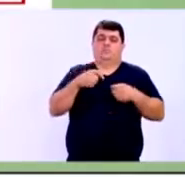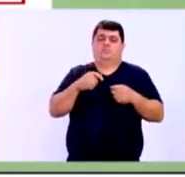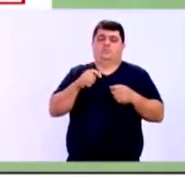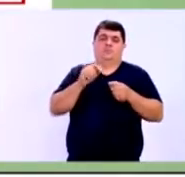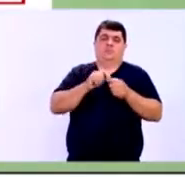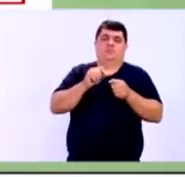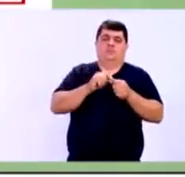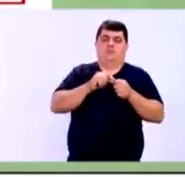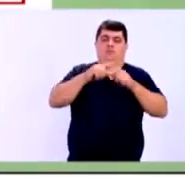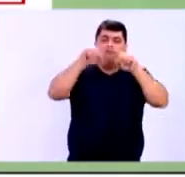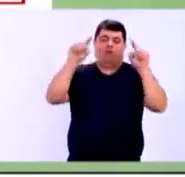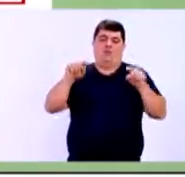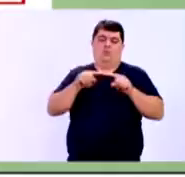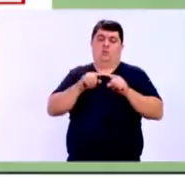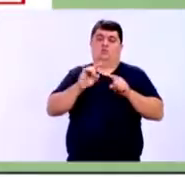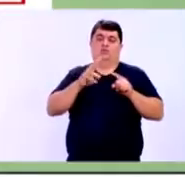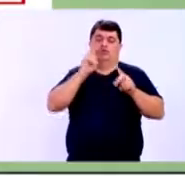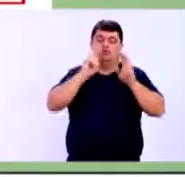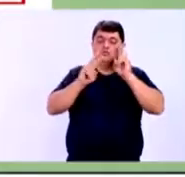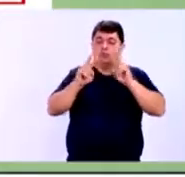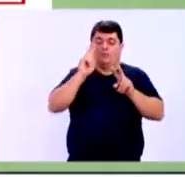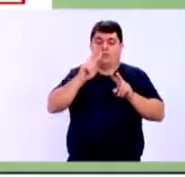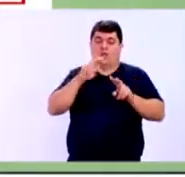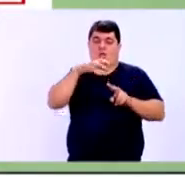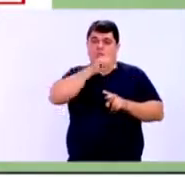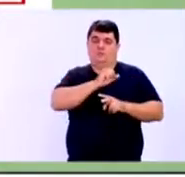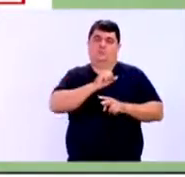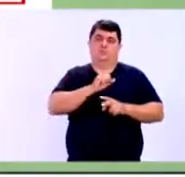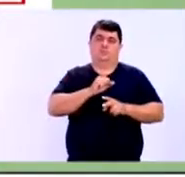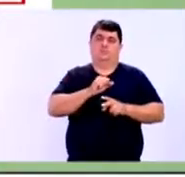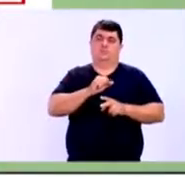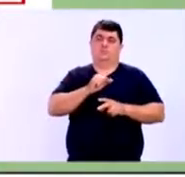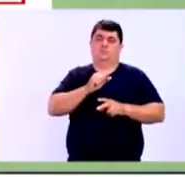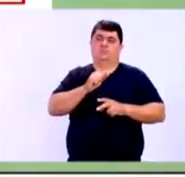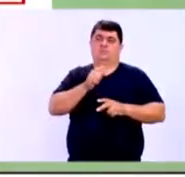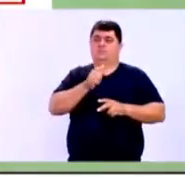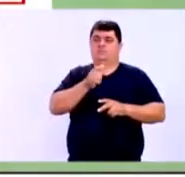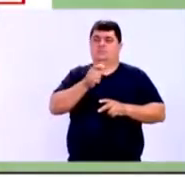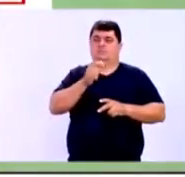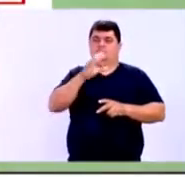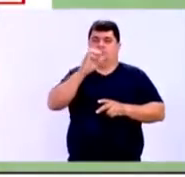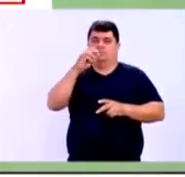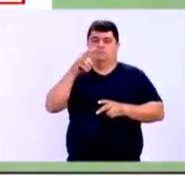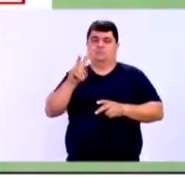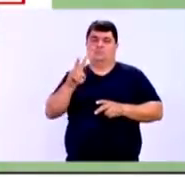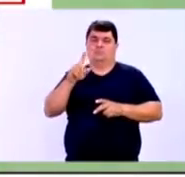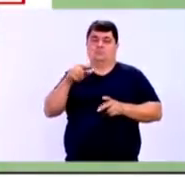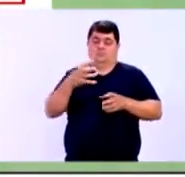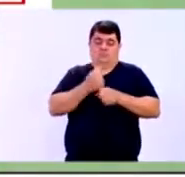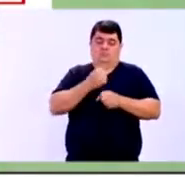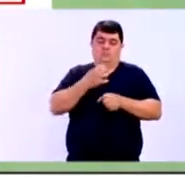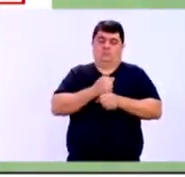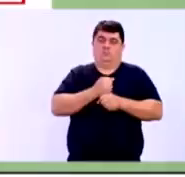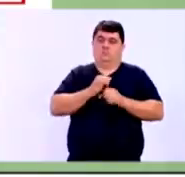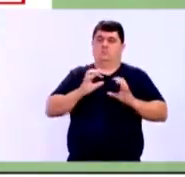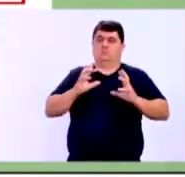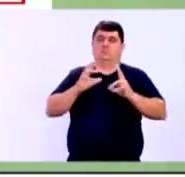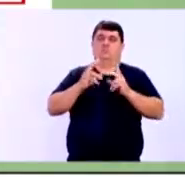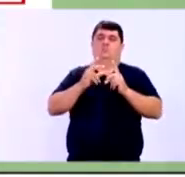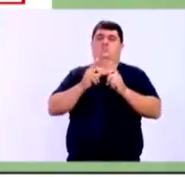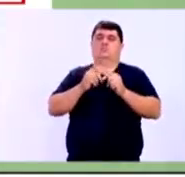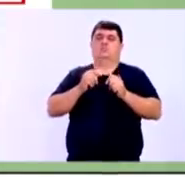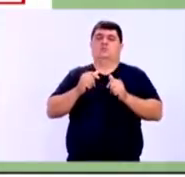aquela fórmula. É fácil identificar. O custo da mercadoria vendida é a soma de todos os